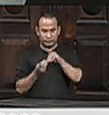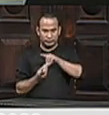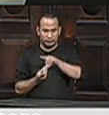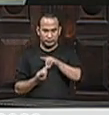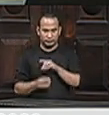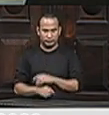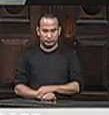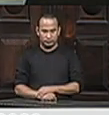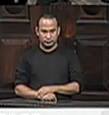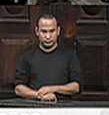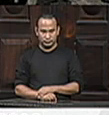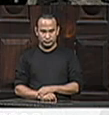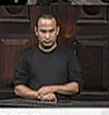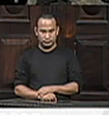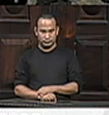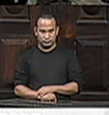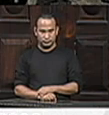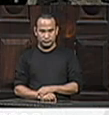3-2.